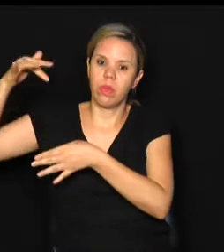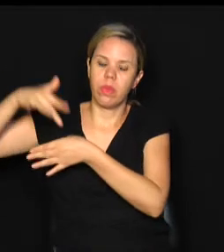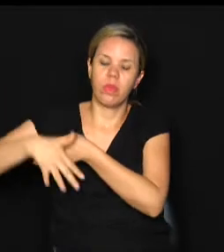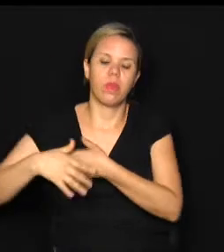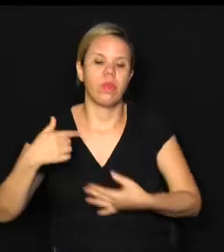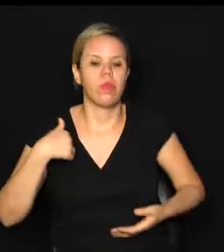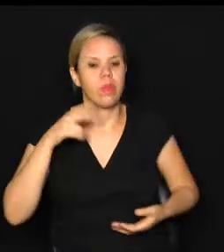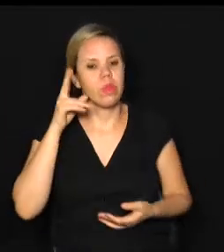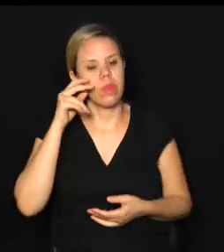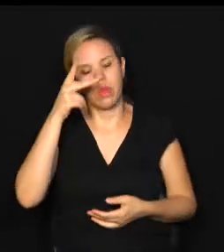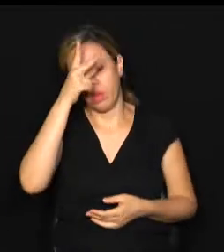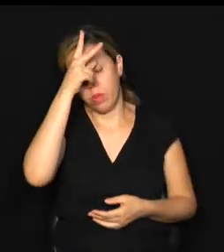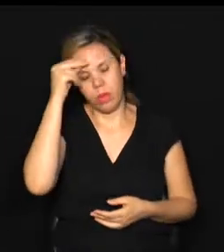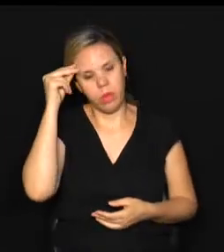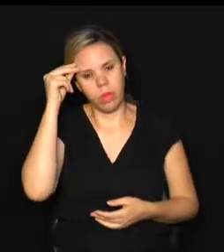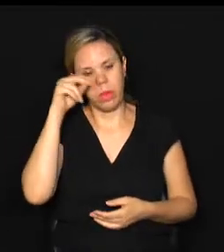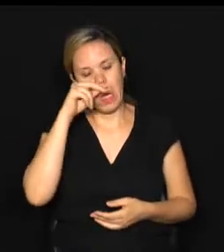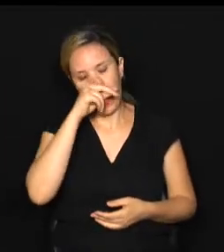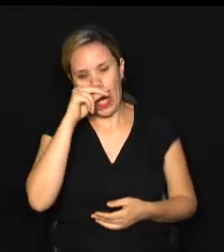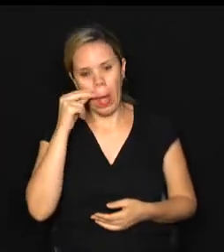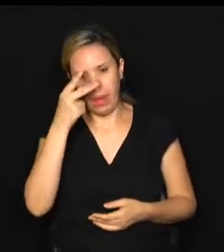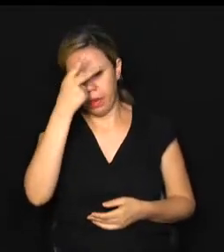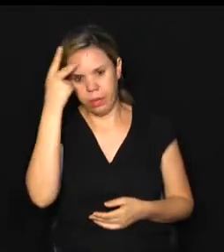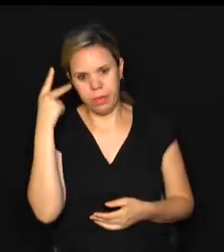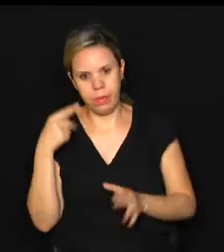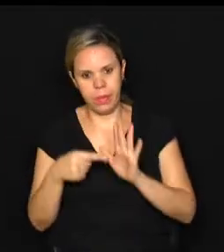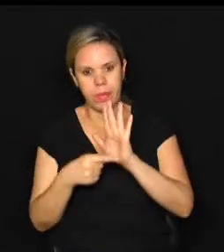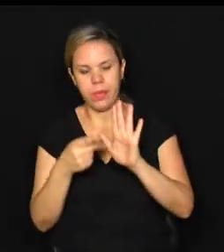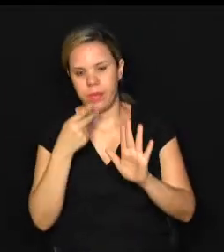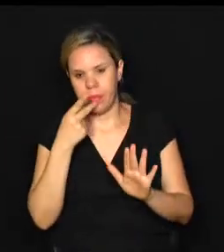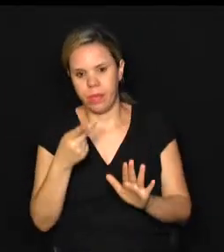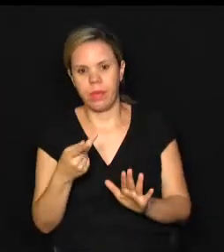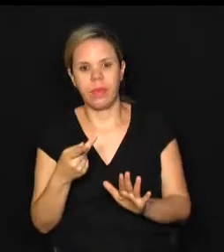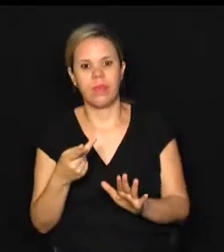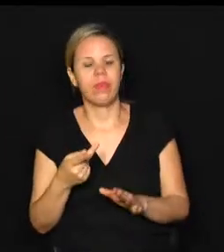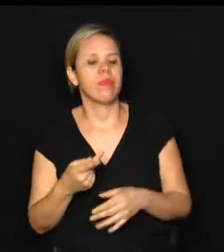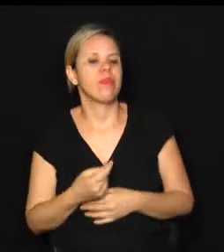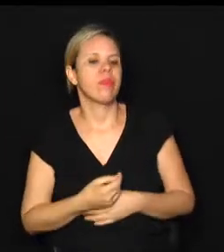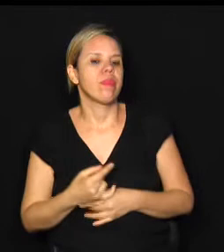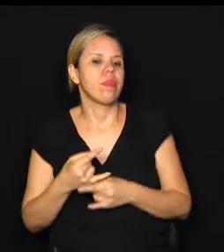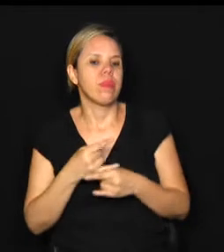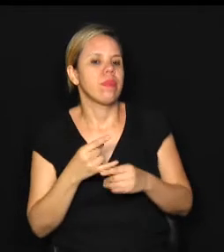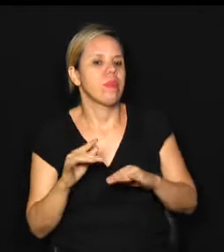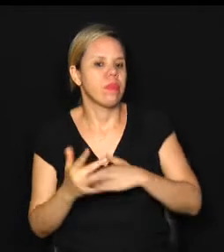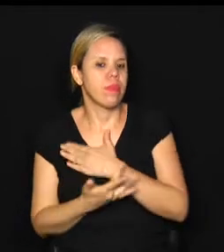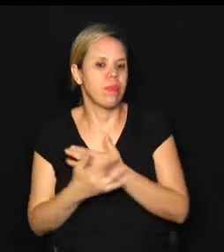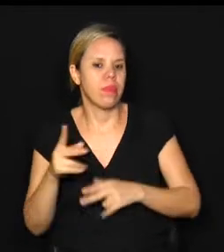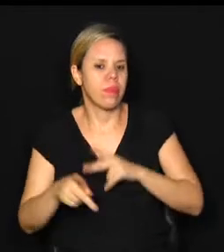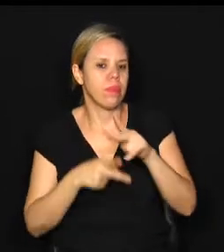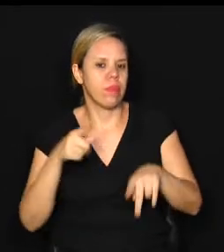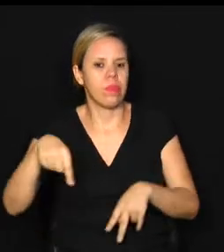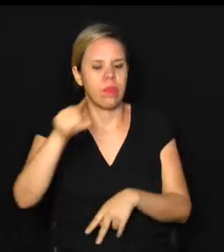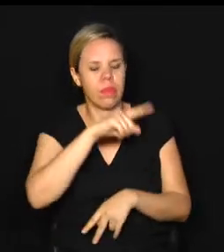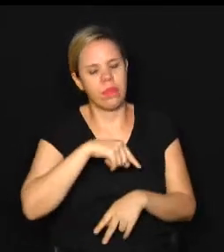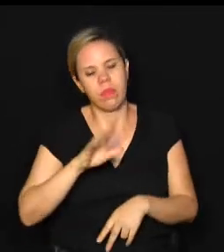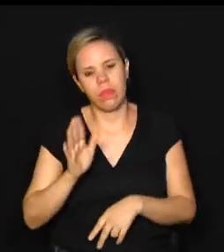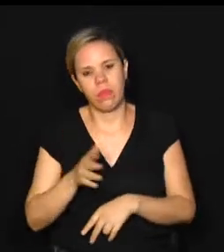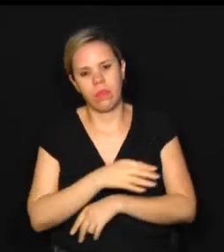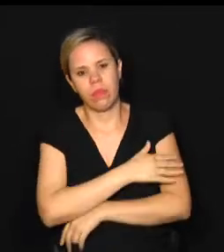ouvi também o prefeito e alguém que aparece nos noticiários dizendo que a população já está